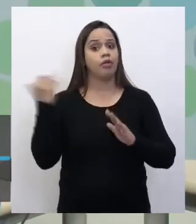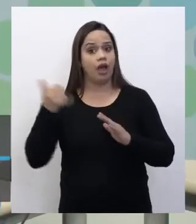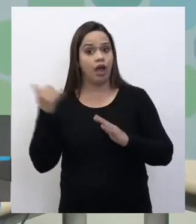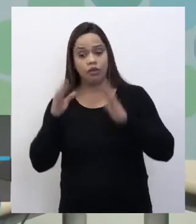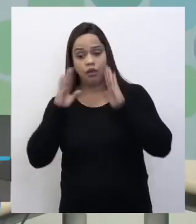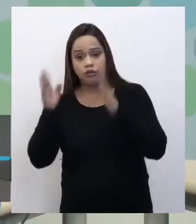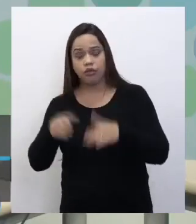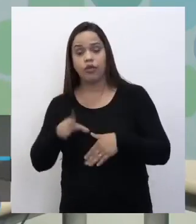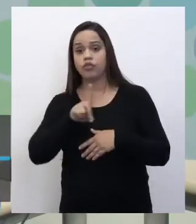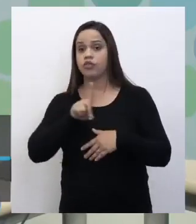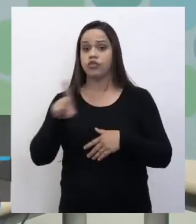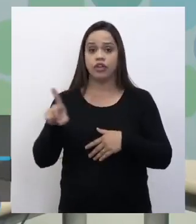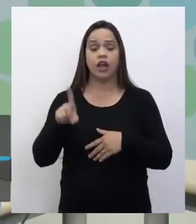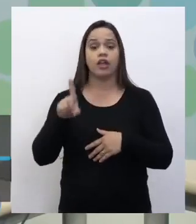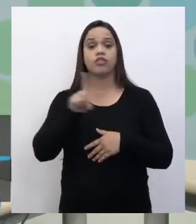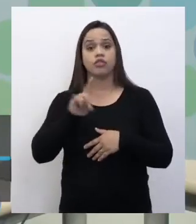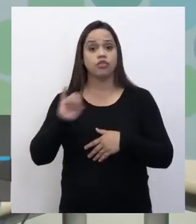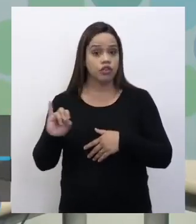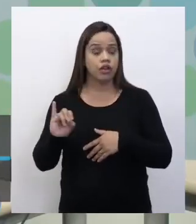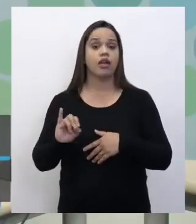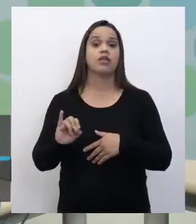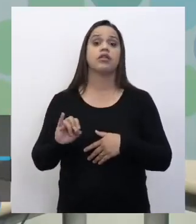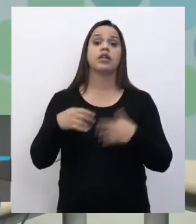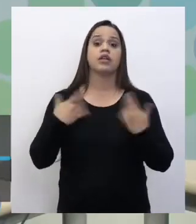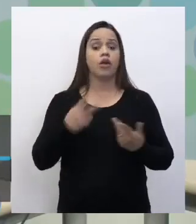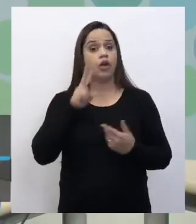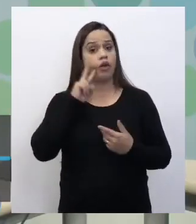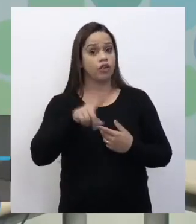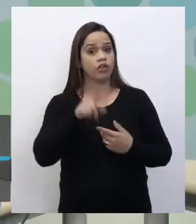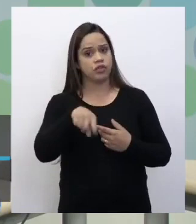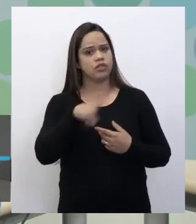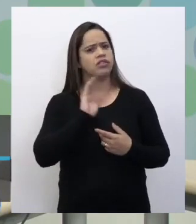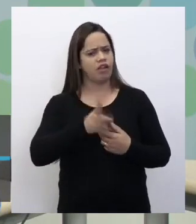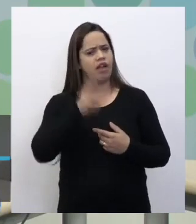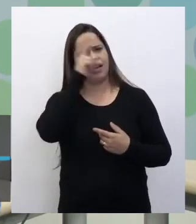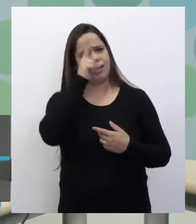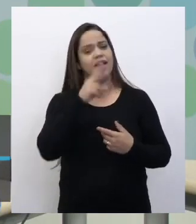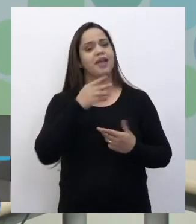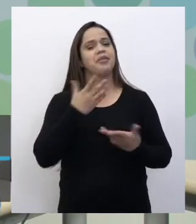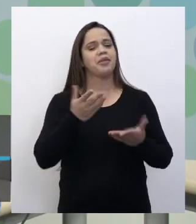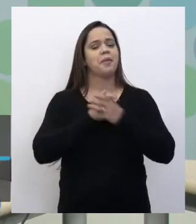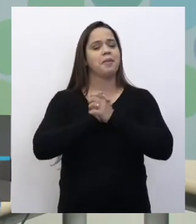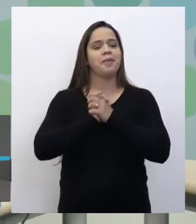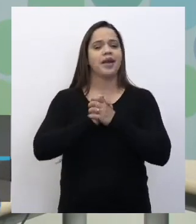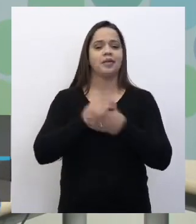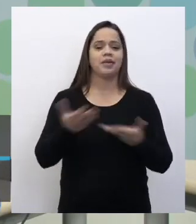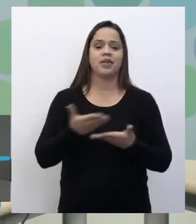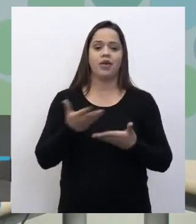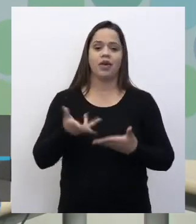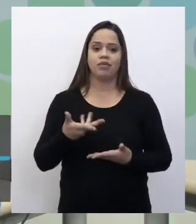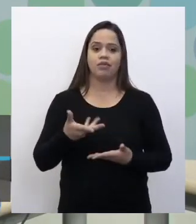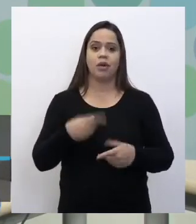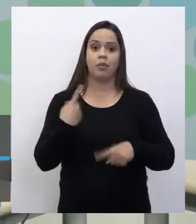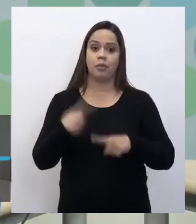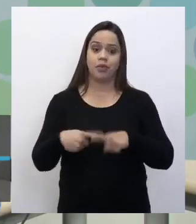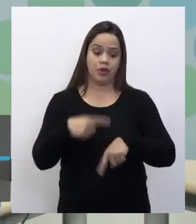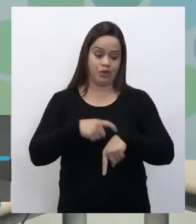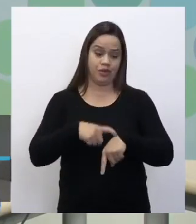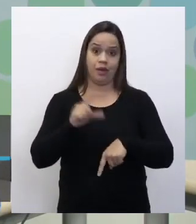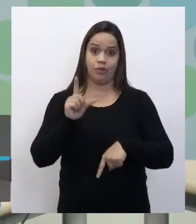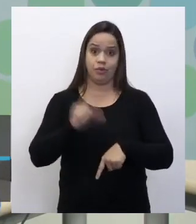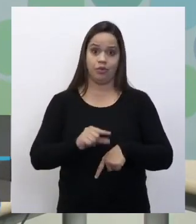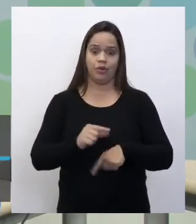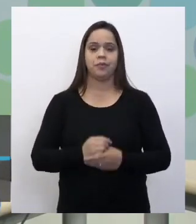discurso direto, discurso indireto. Então eu vejo que vocês lembram bem. Então aí parabéns, agora vamos dar uma corridinha. Uhum. Porque faltam 3 minutos.